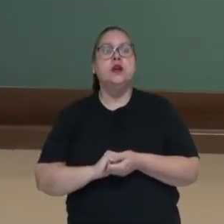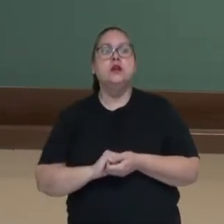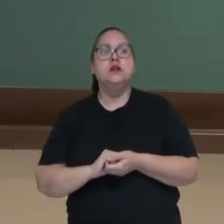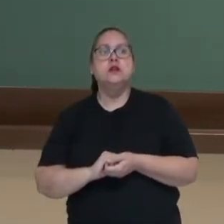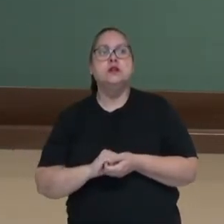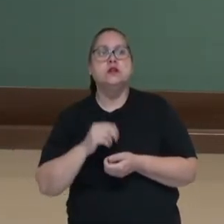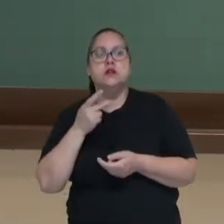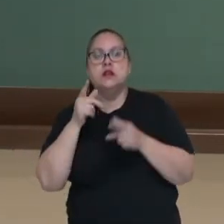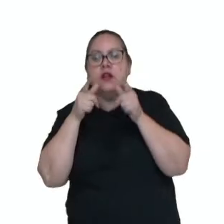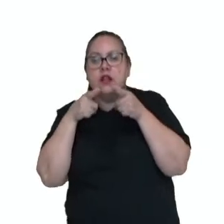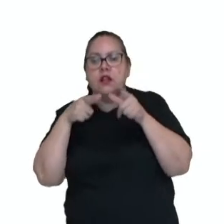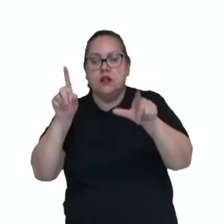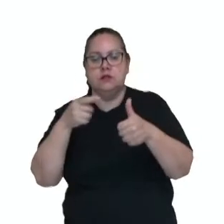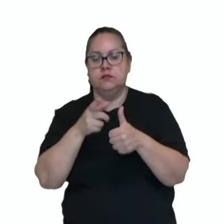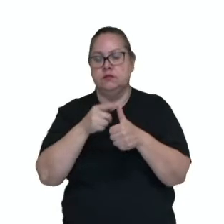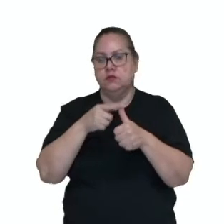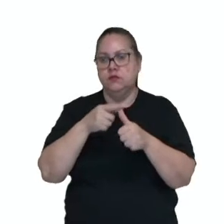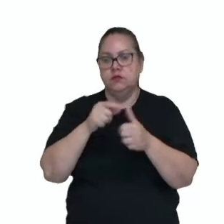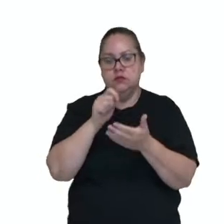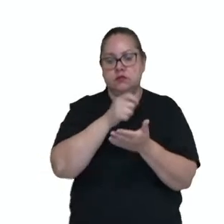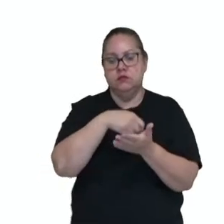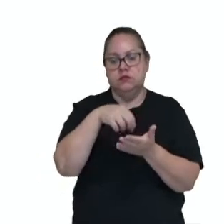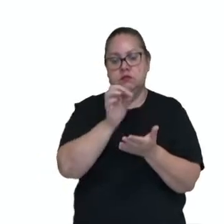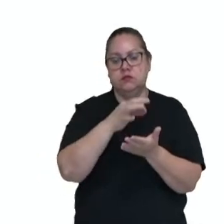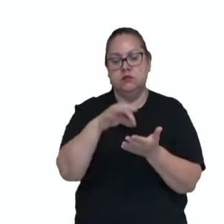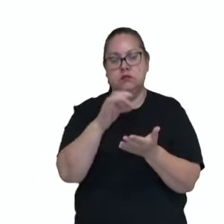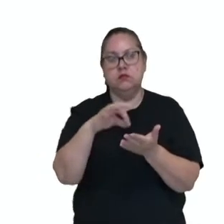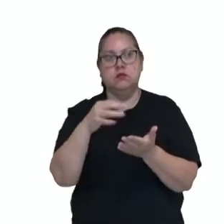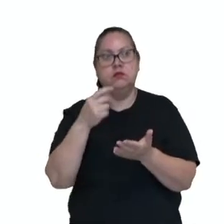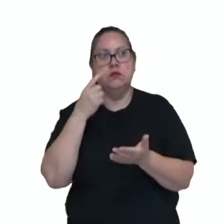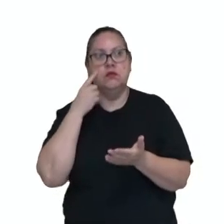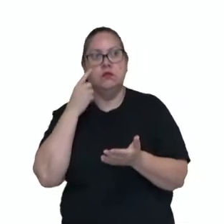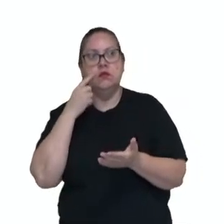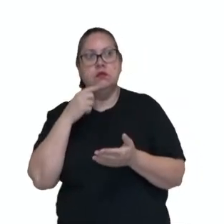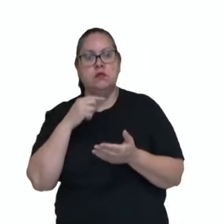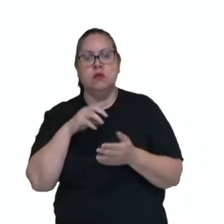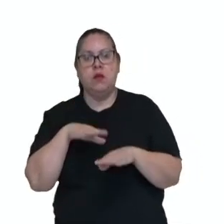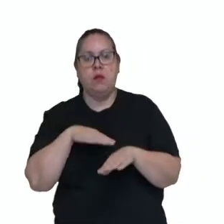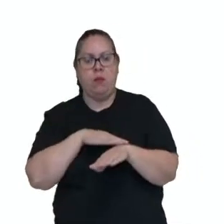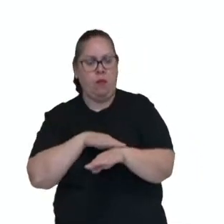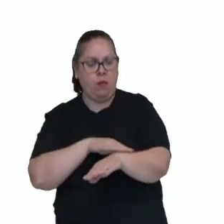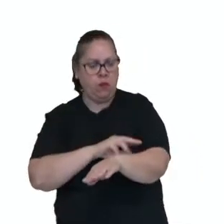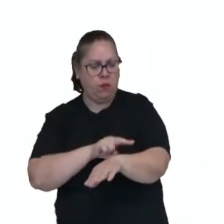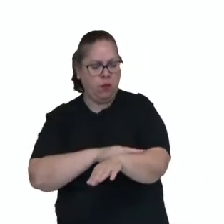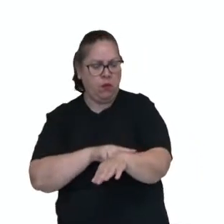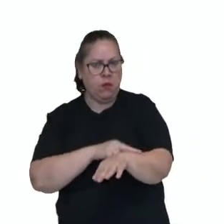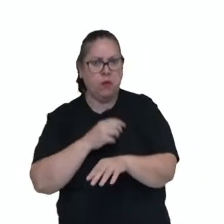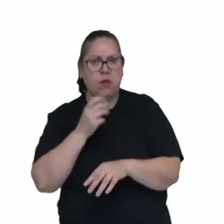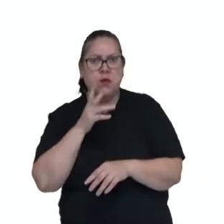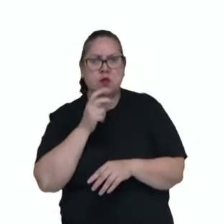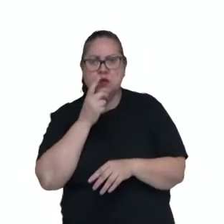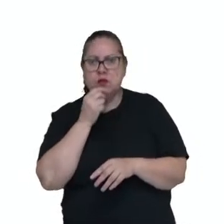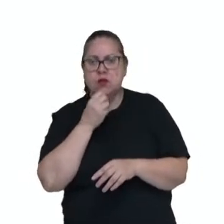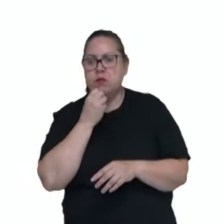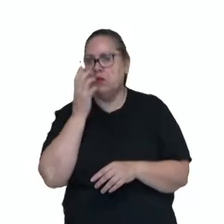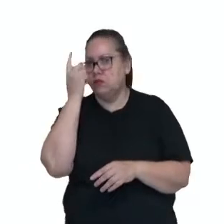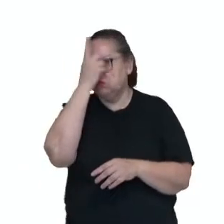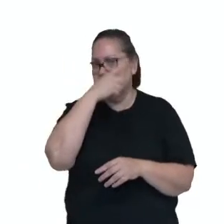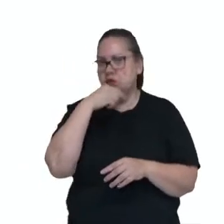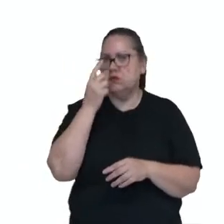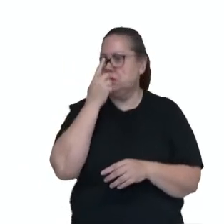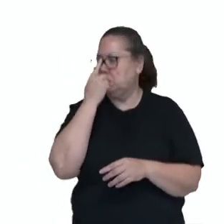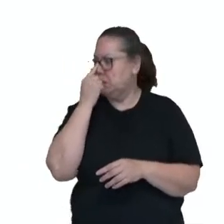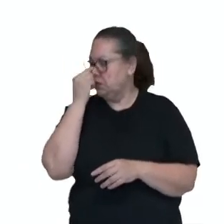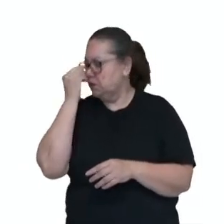As falas primeiras de caminha sobre os indígenas, a feição deles é serem pardos, um tanto avermelhados, de bons rostos, bons